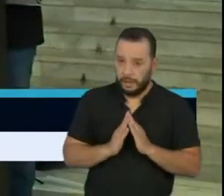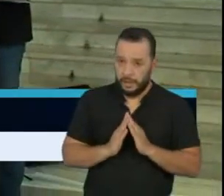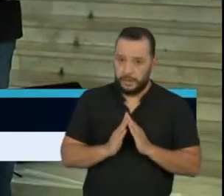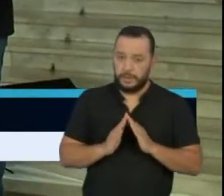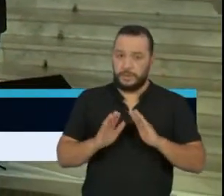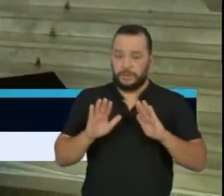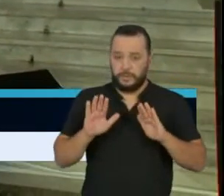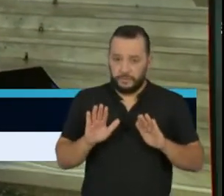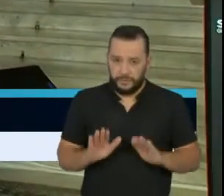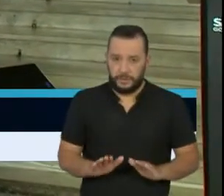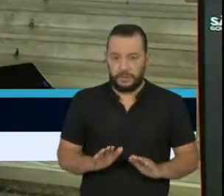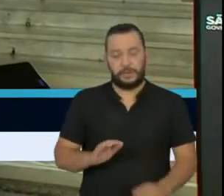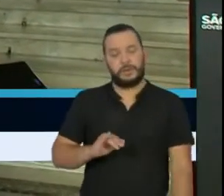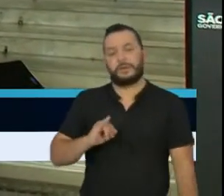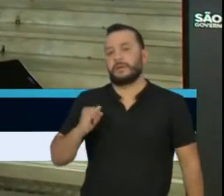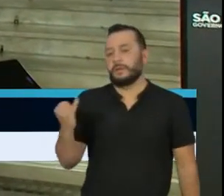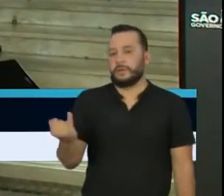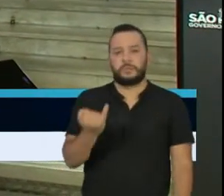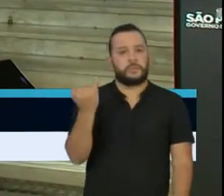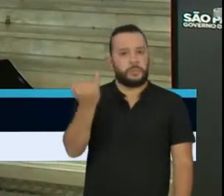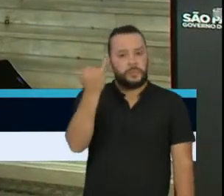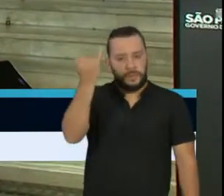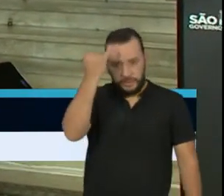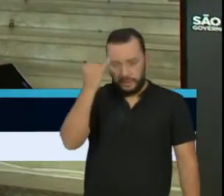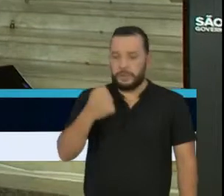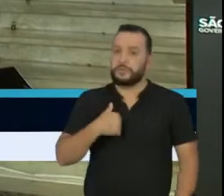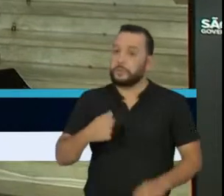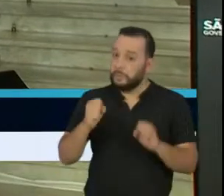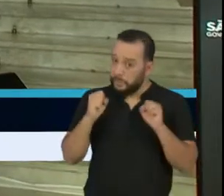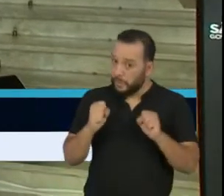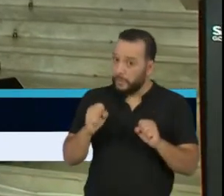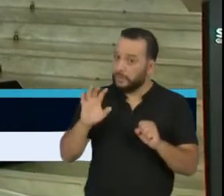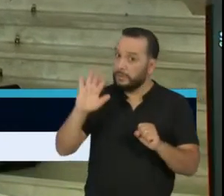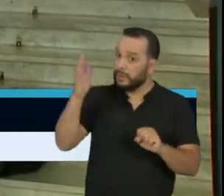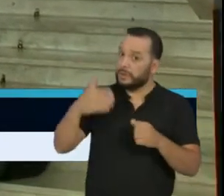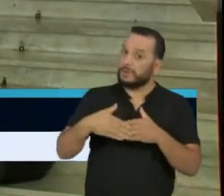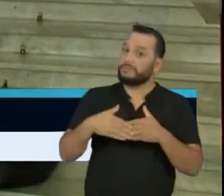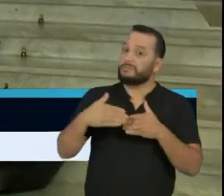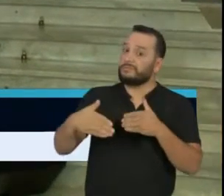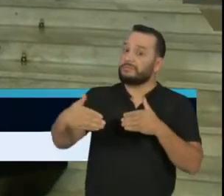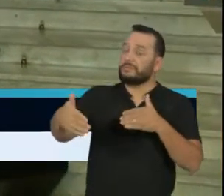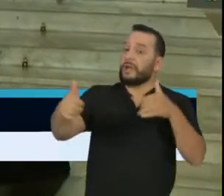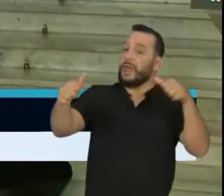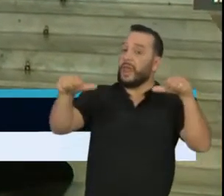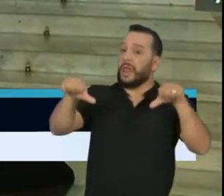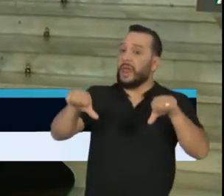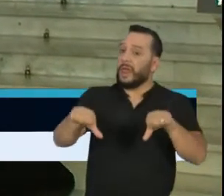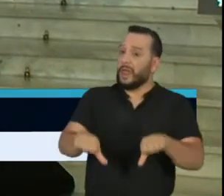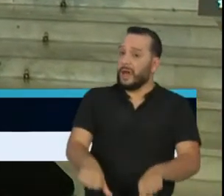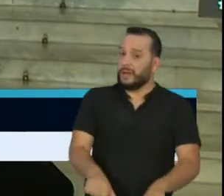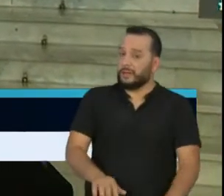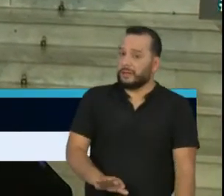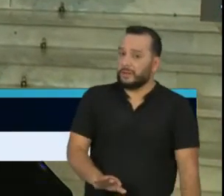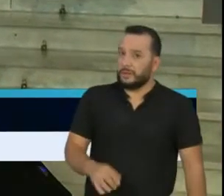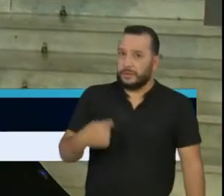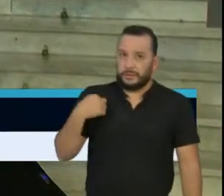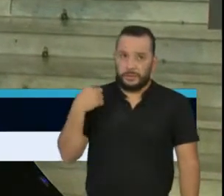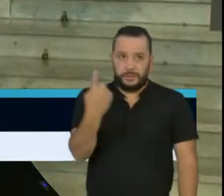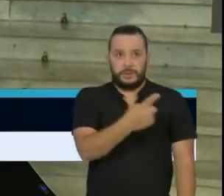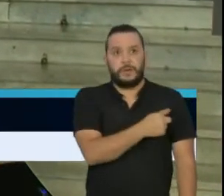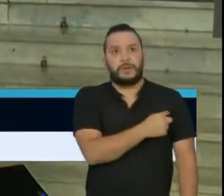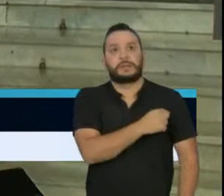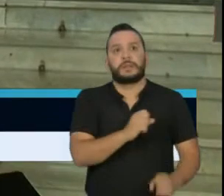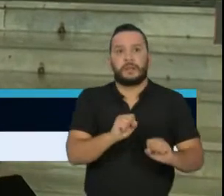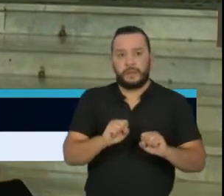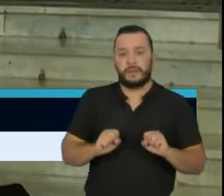fundamental. O pior ainda está por vir. Nossa prioridade é a defesa da